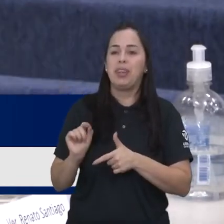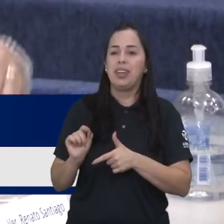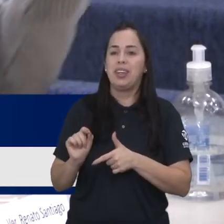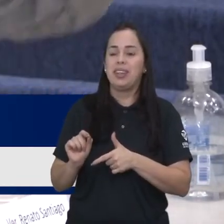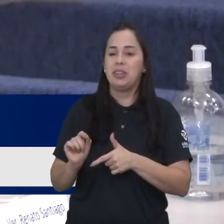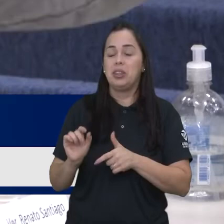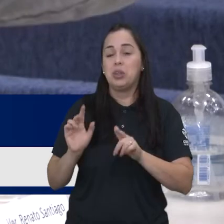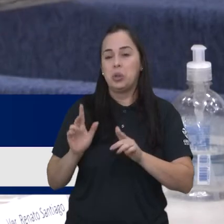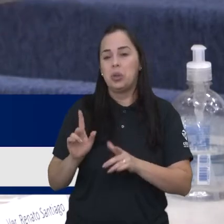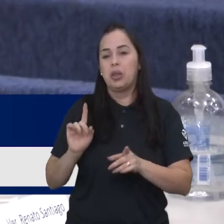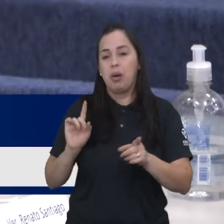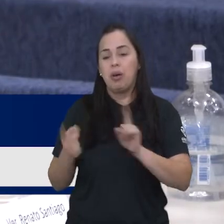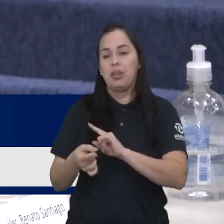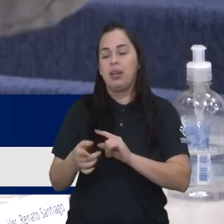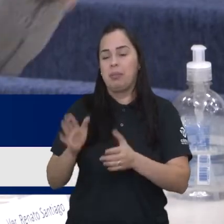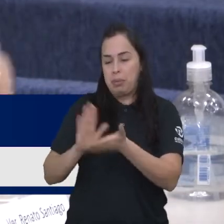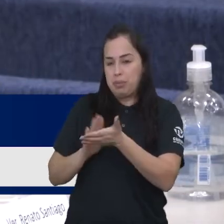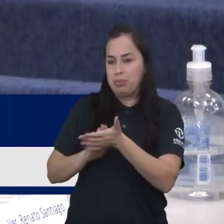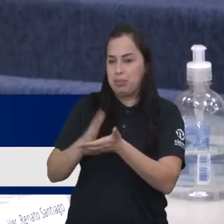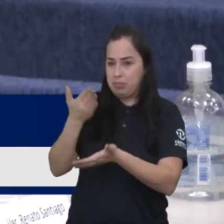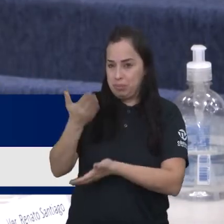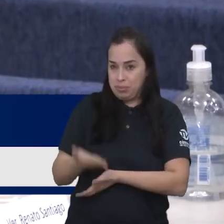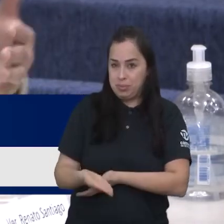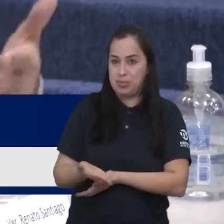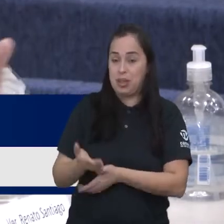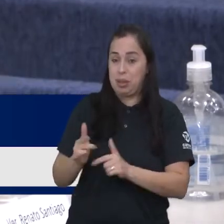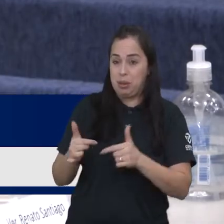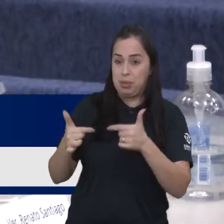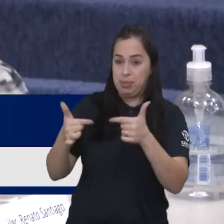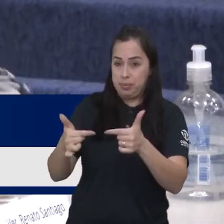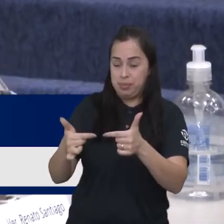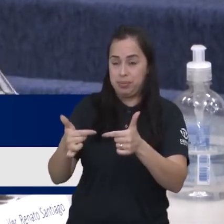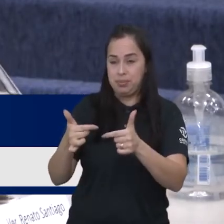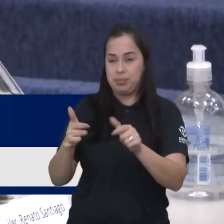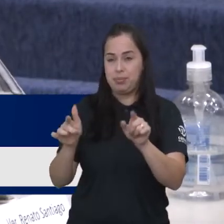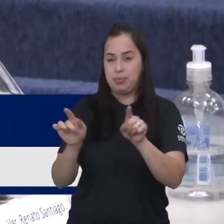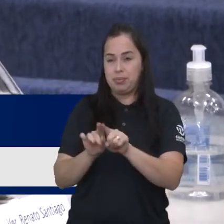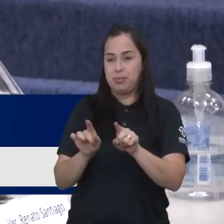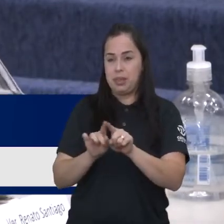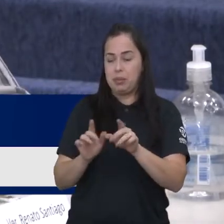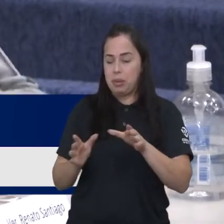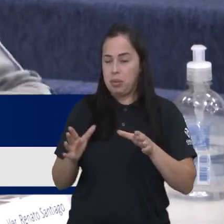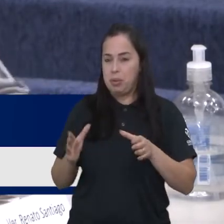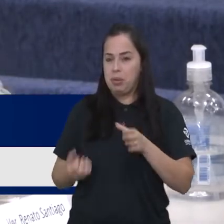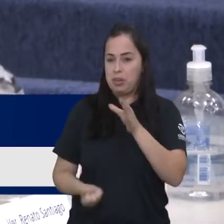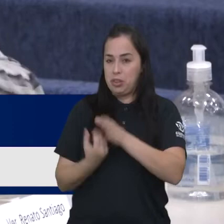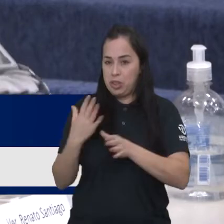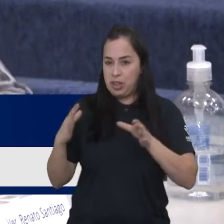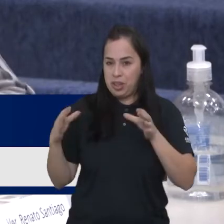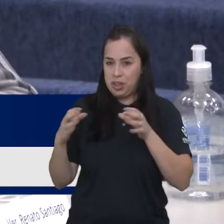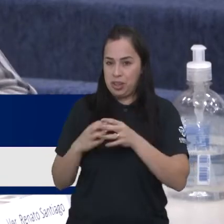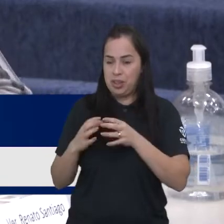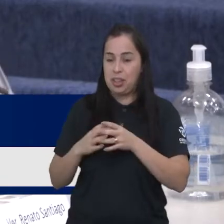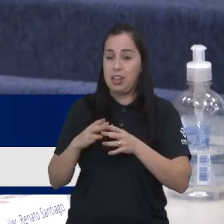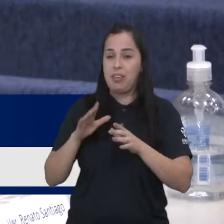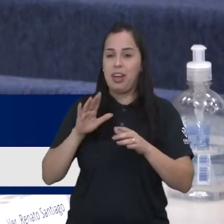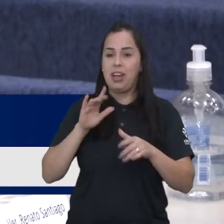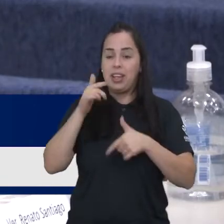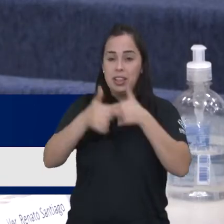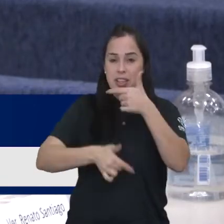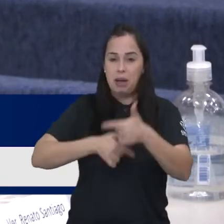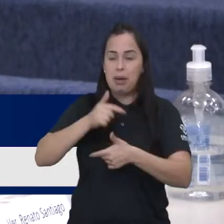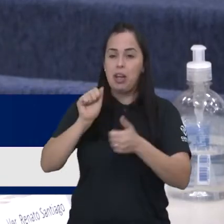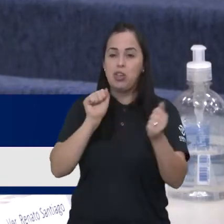em relação a isso, muito pelo contrário. te parabenizei pela formação dessa comissão, dessa frente, que vai